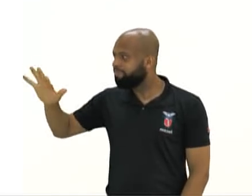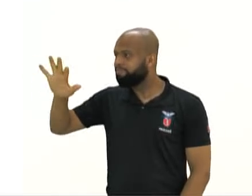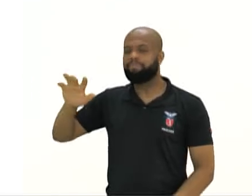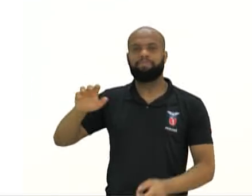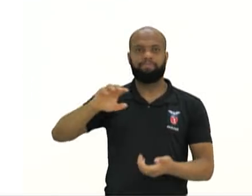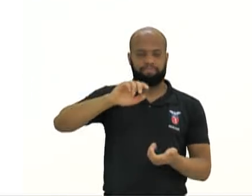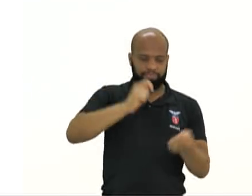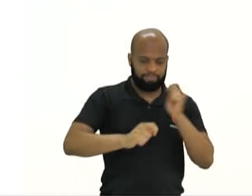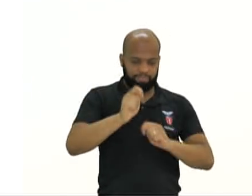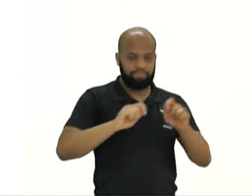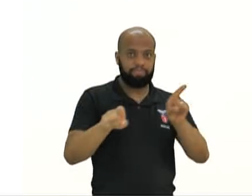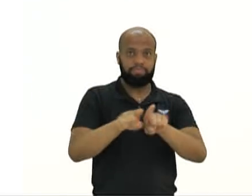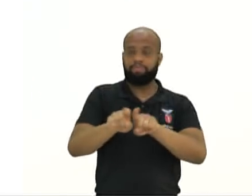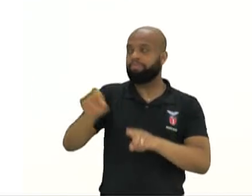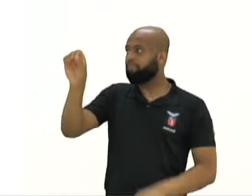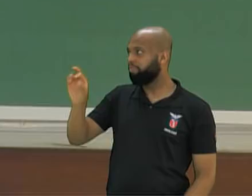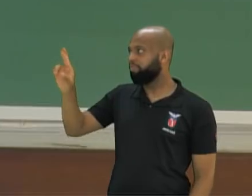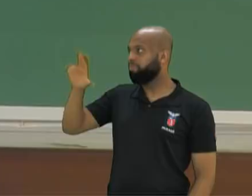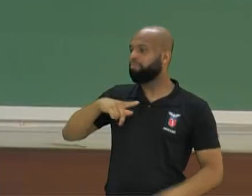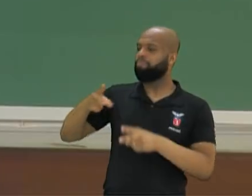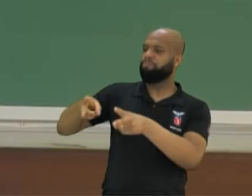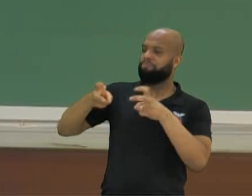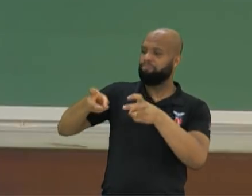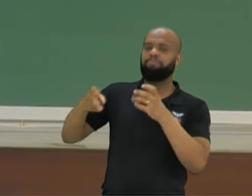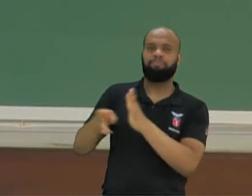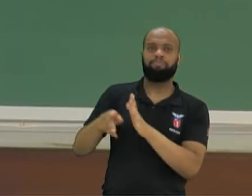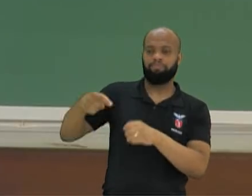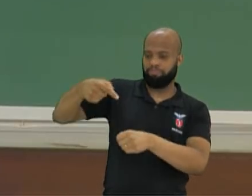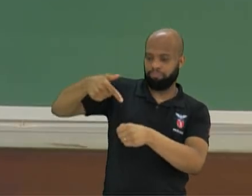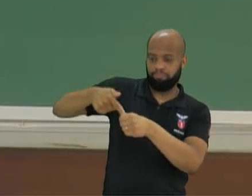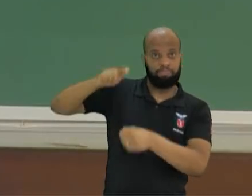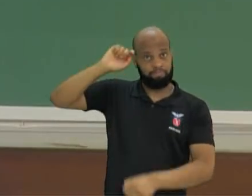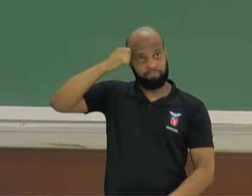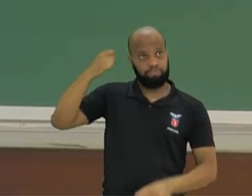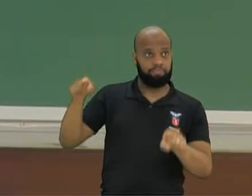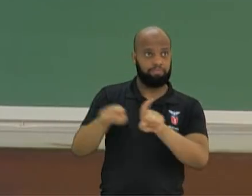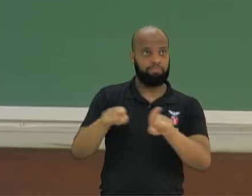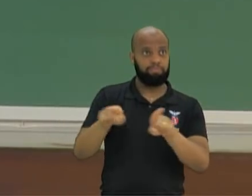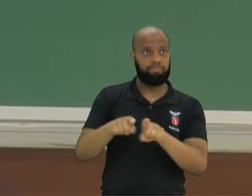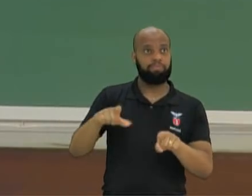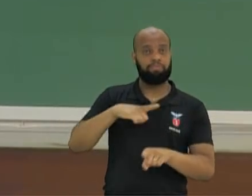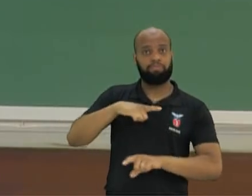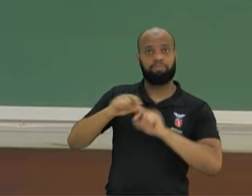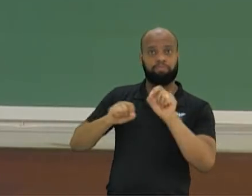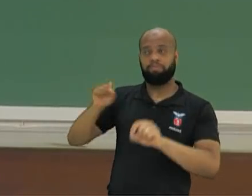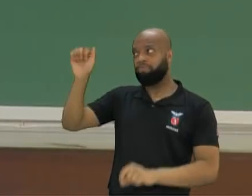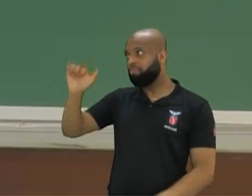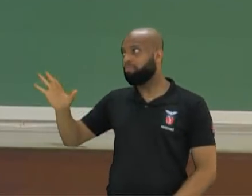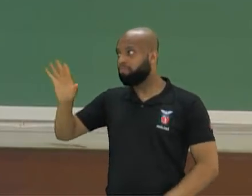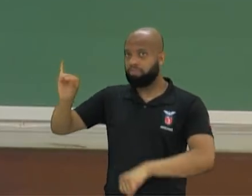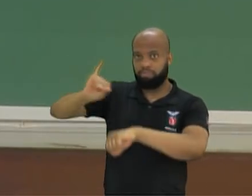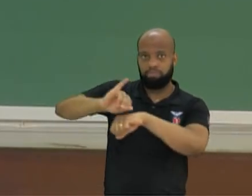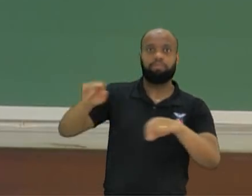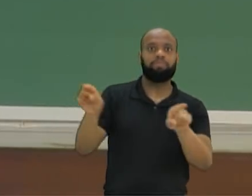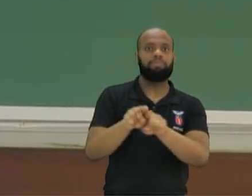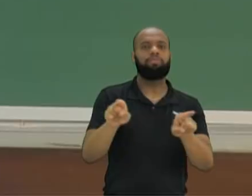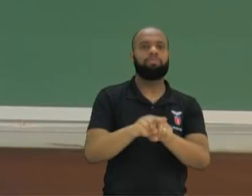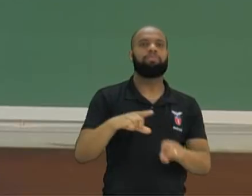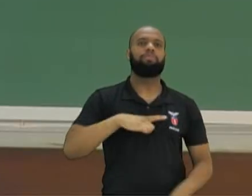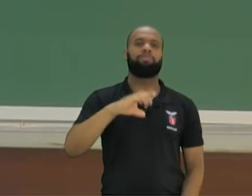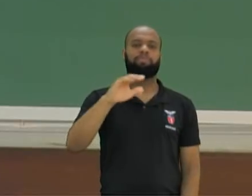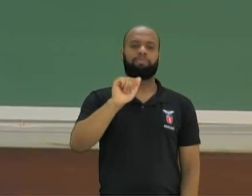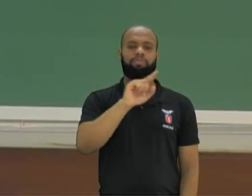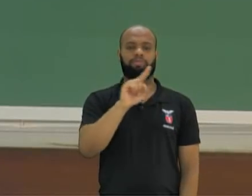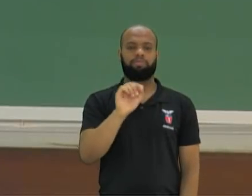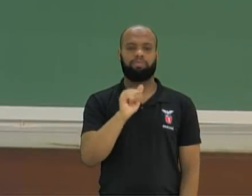Oriente Médio, né, um destaque na extração de petróleo, na Ásia Central, o Cazaquistão agora, né, que está trabalhando na